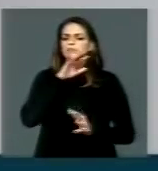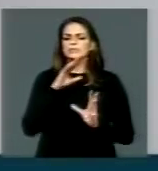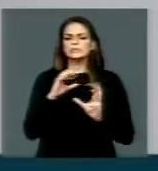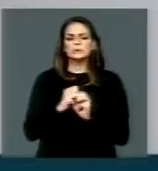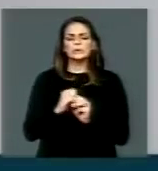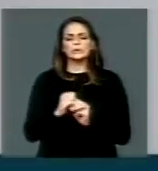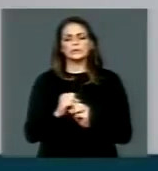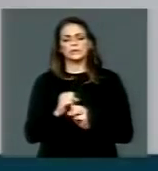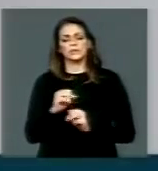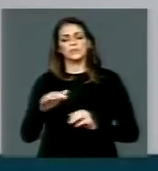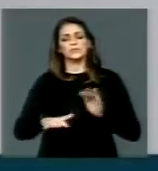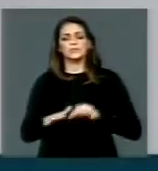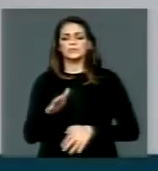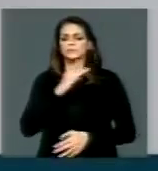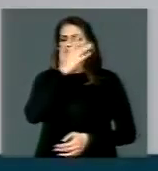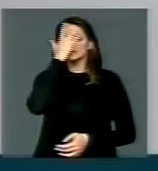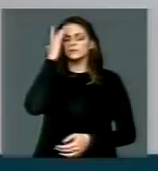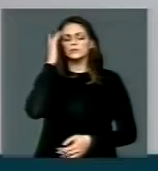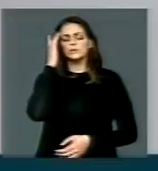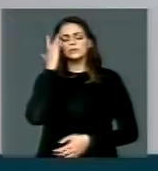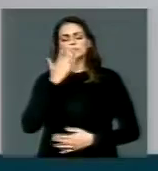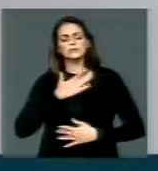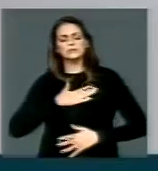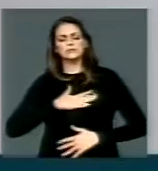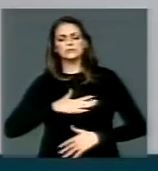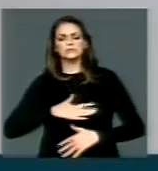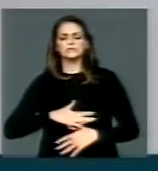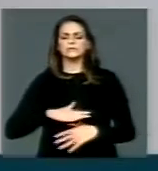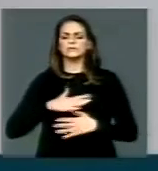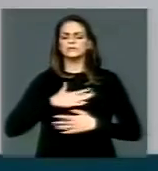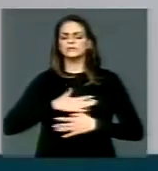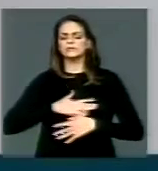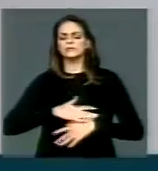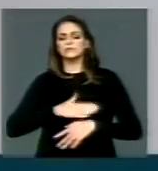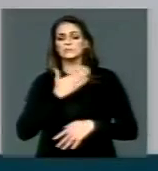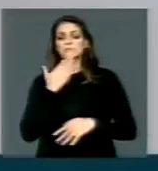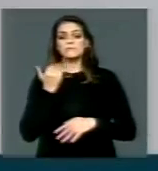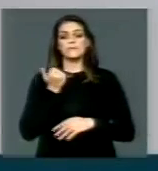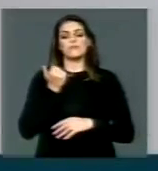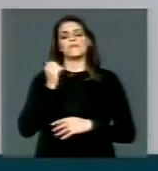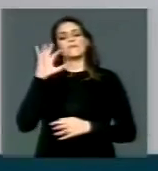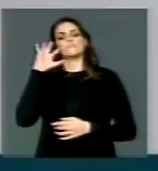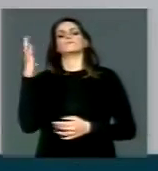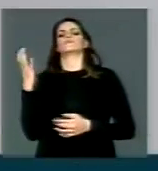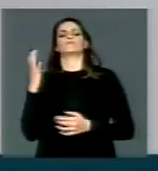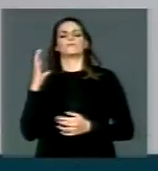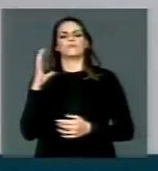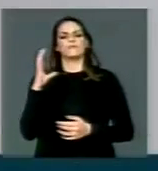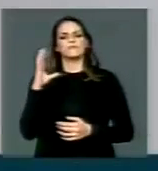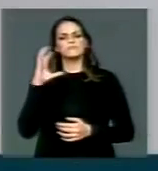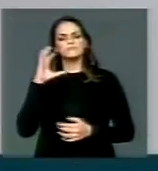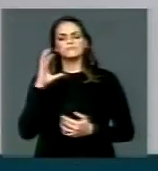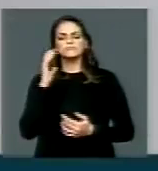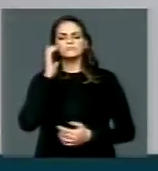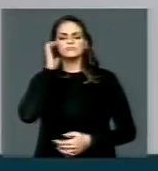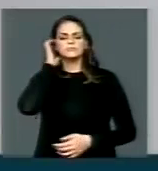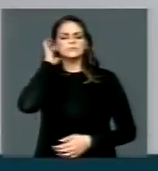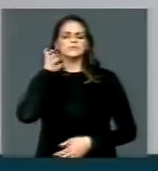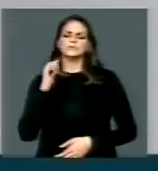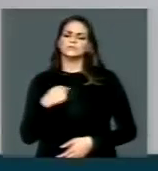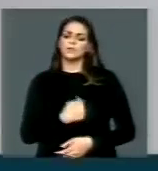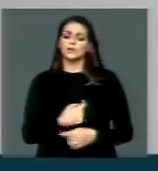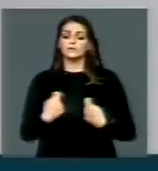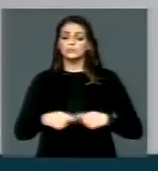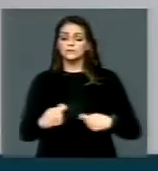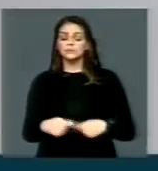sereno e a construção de consensos em torno dos melhores caminhos para o país. Precisamos recuperar um pouco a